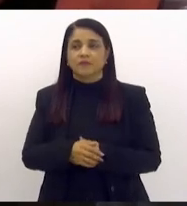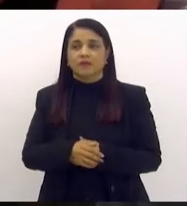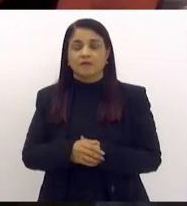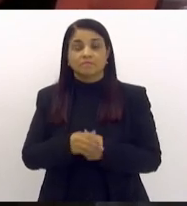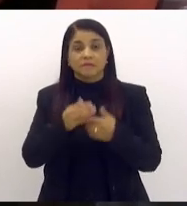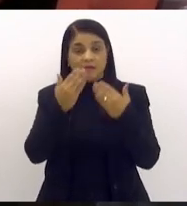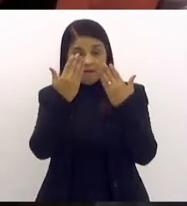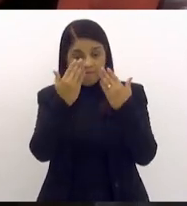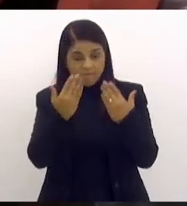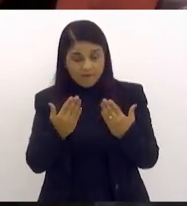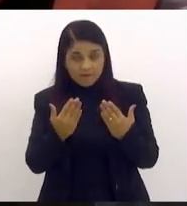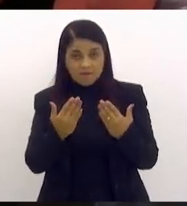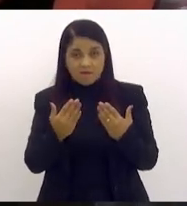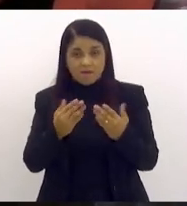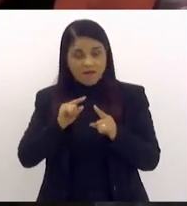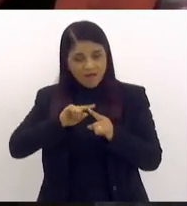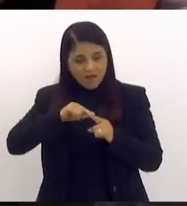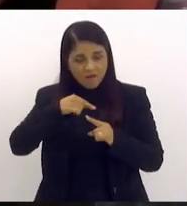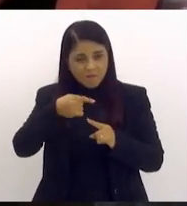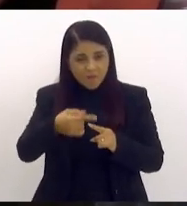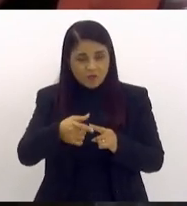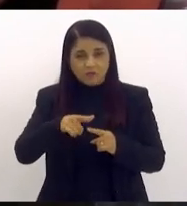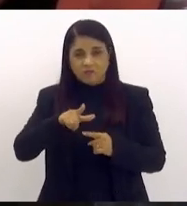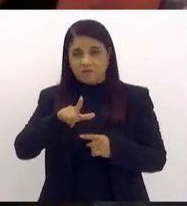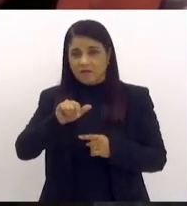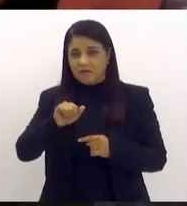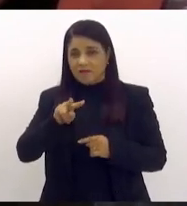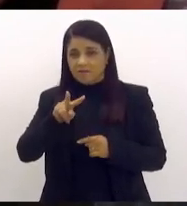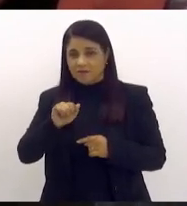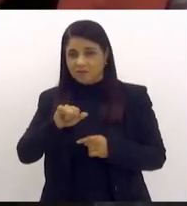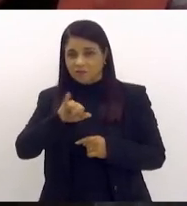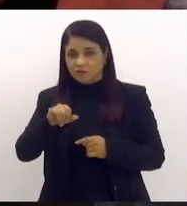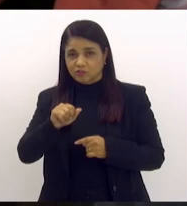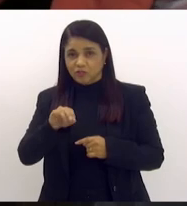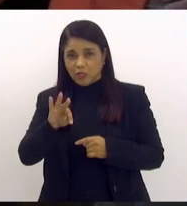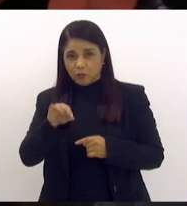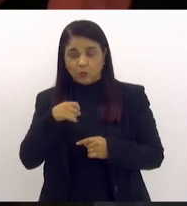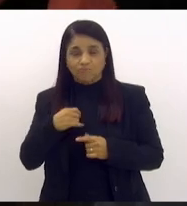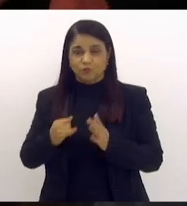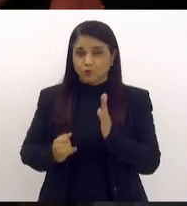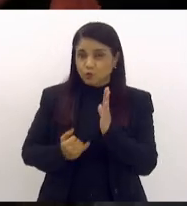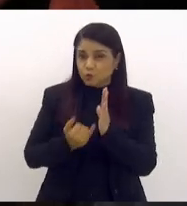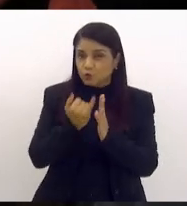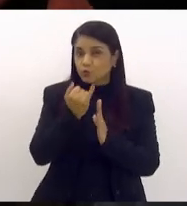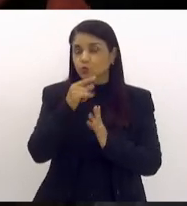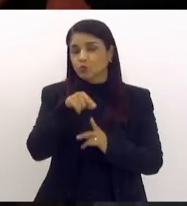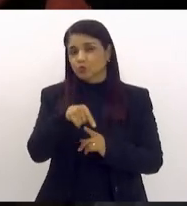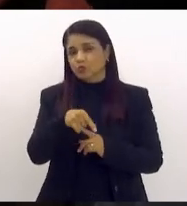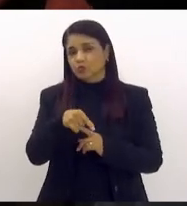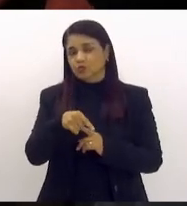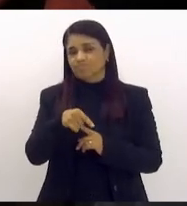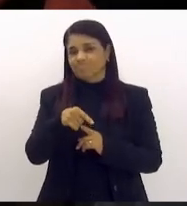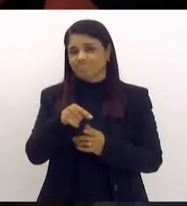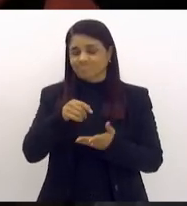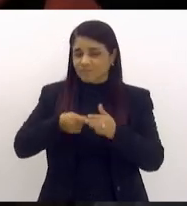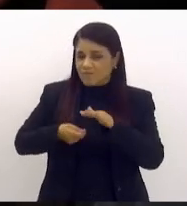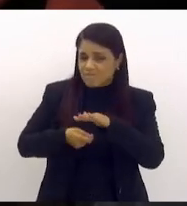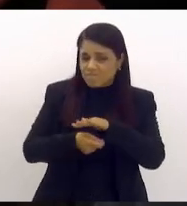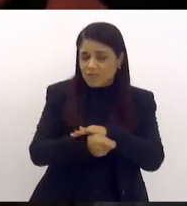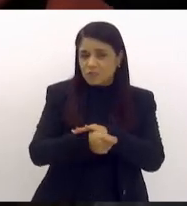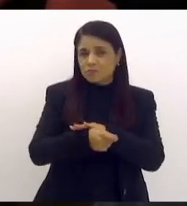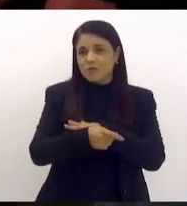avaliar após a desastrada operação lava-jato os rumos que o Brasil tomou com os desinvestimentos num setor